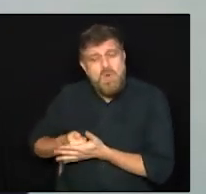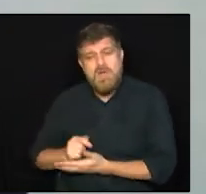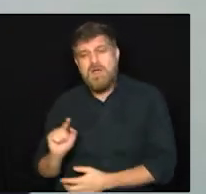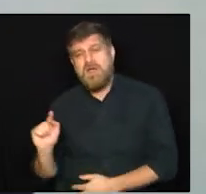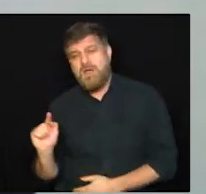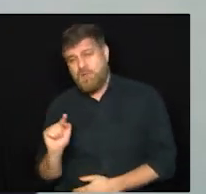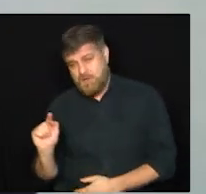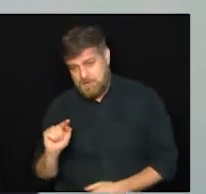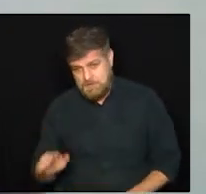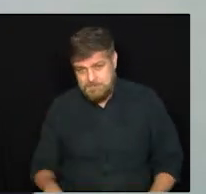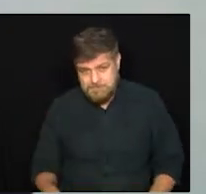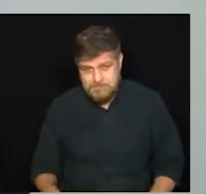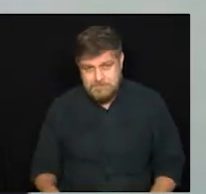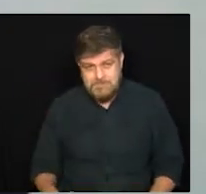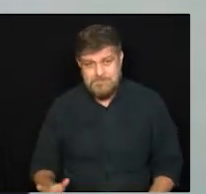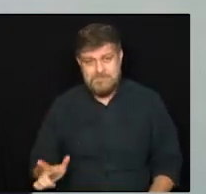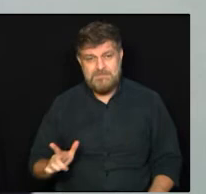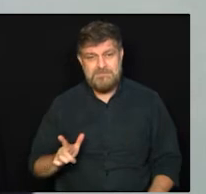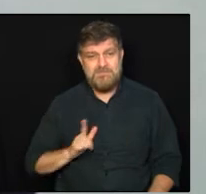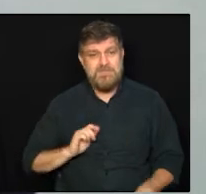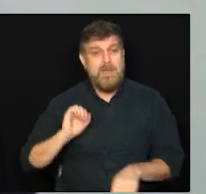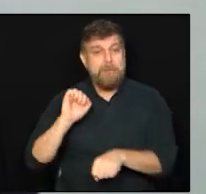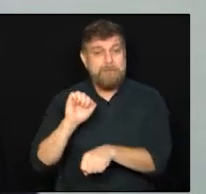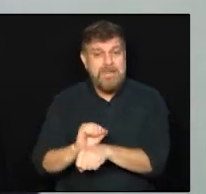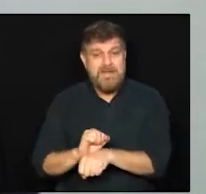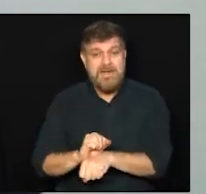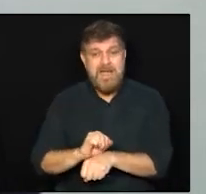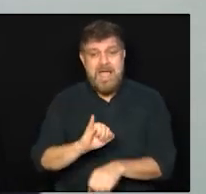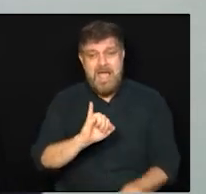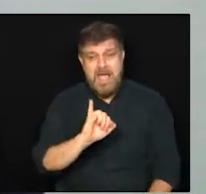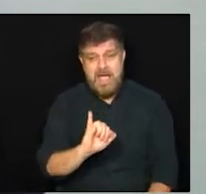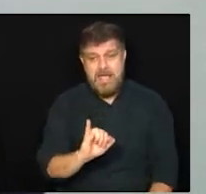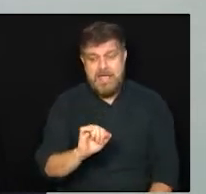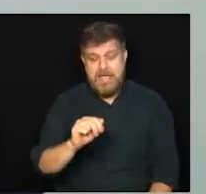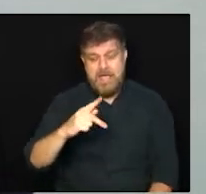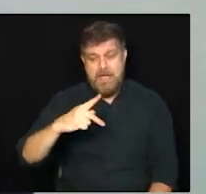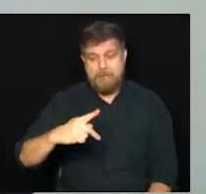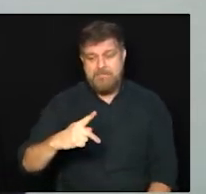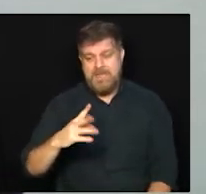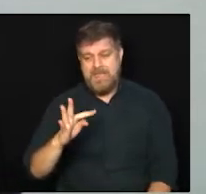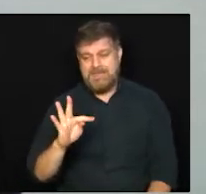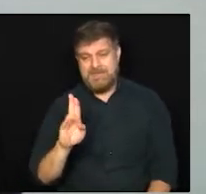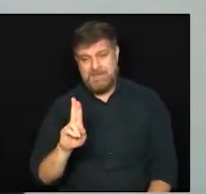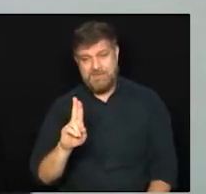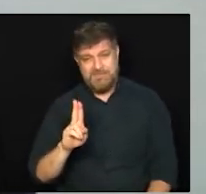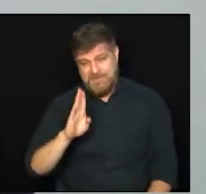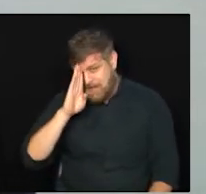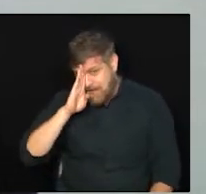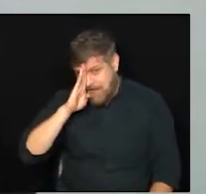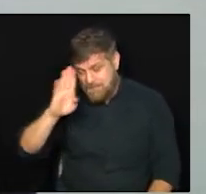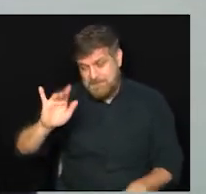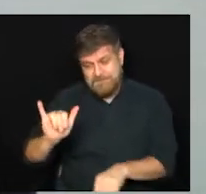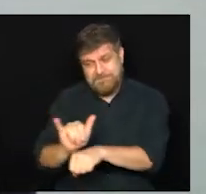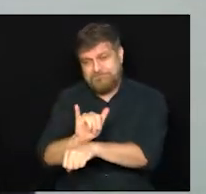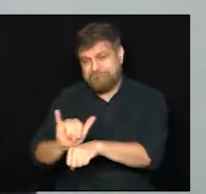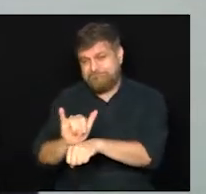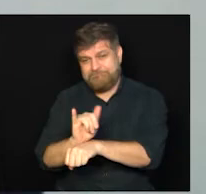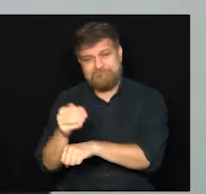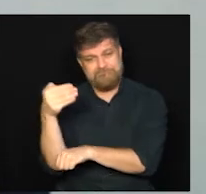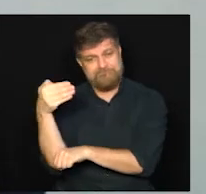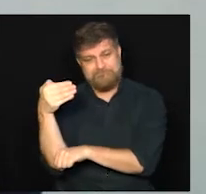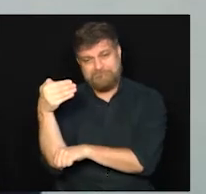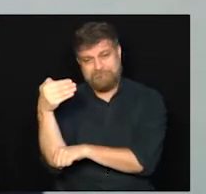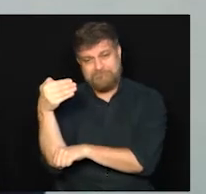foi parar de pagar o IPTU foi a principal ação que os hotéis